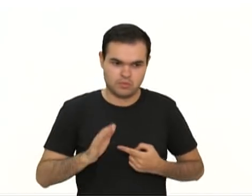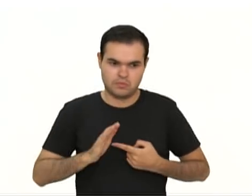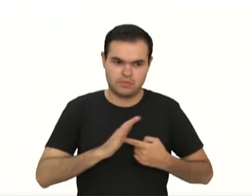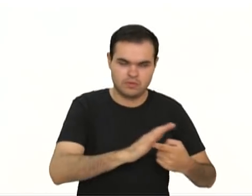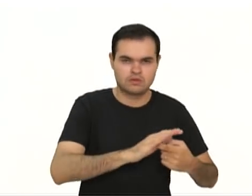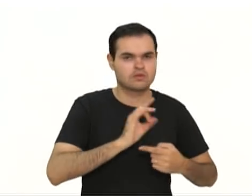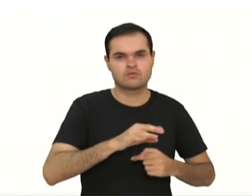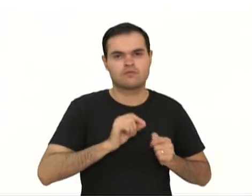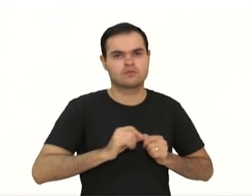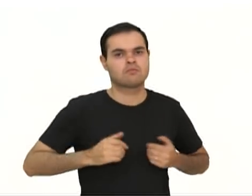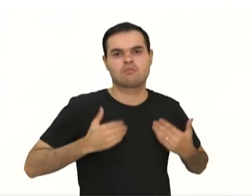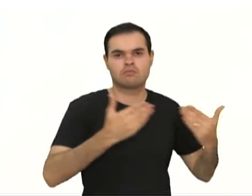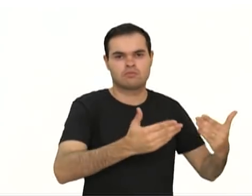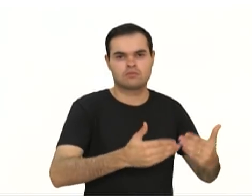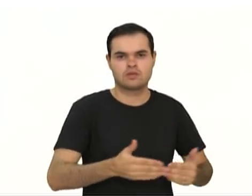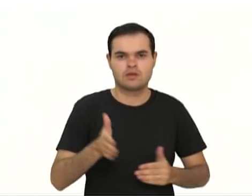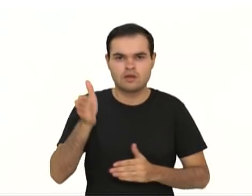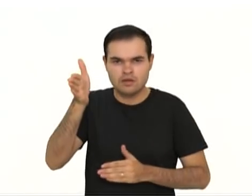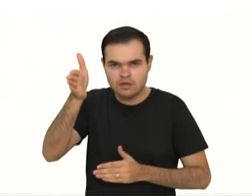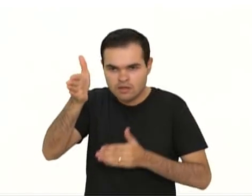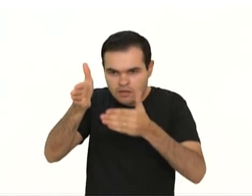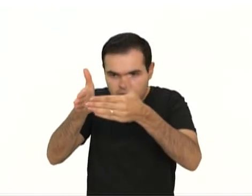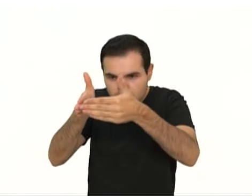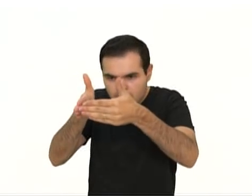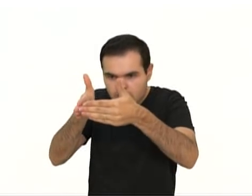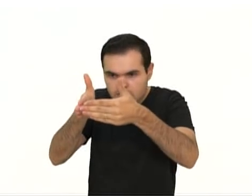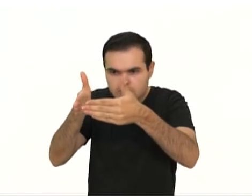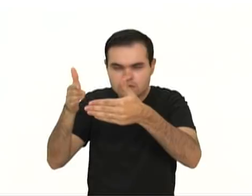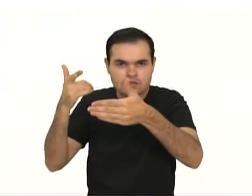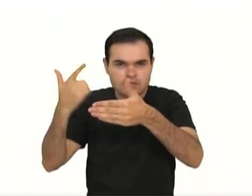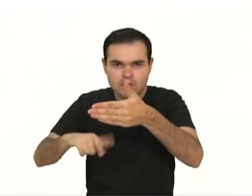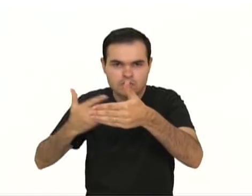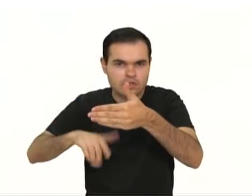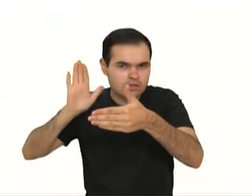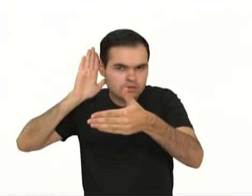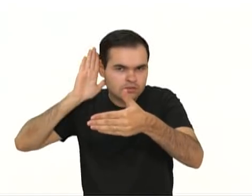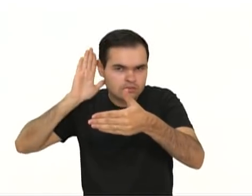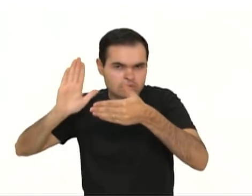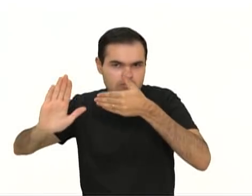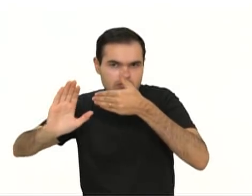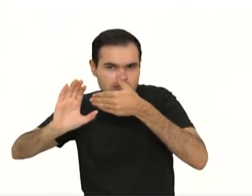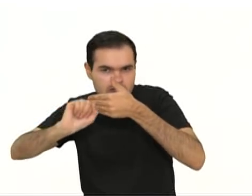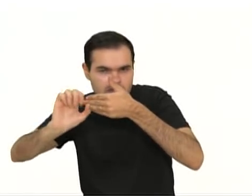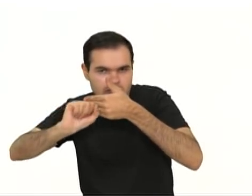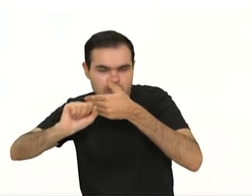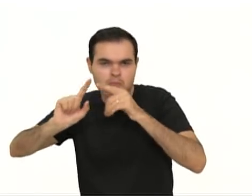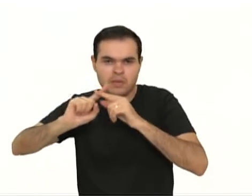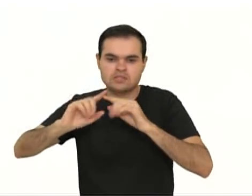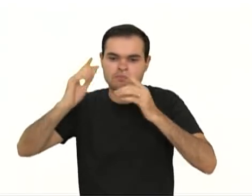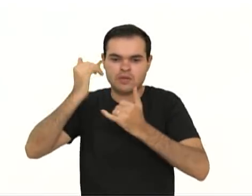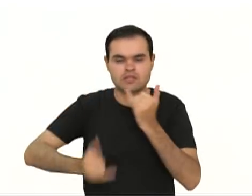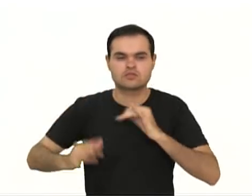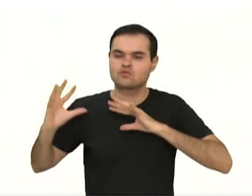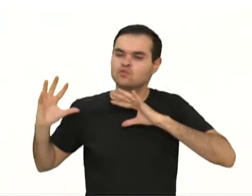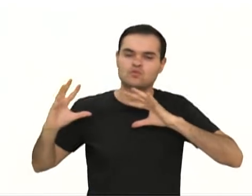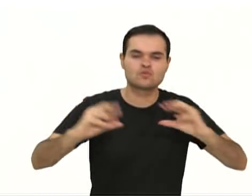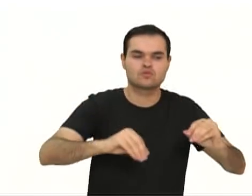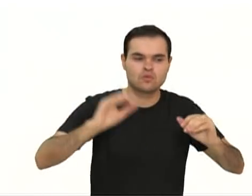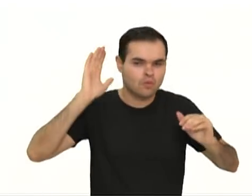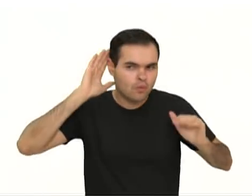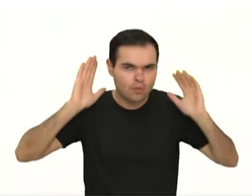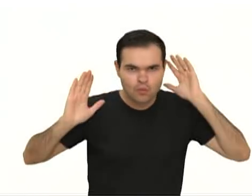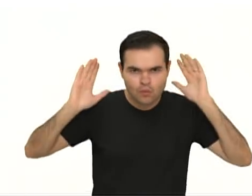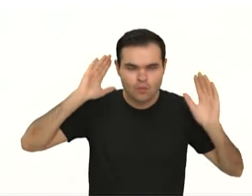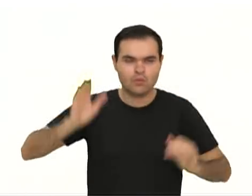não têm ouvidos, mas todo o resto parece ter. Já que é impossível retroceder, o